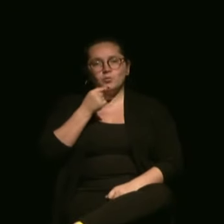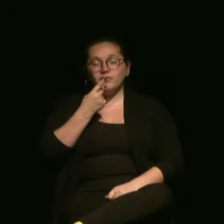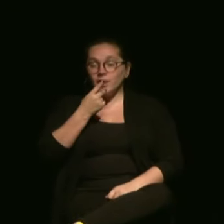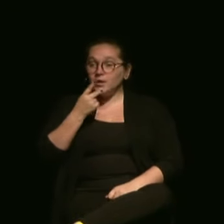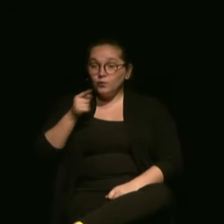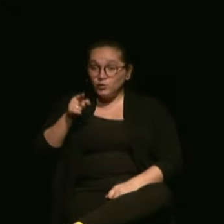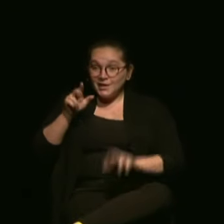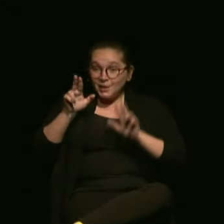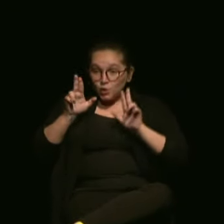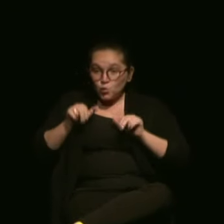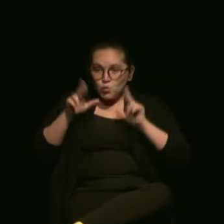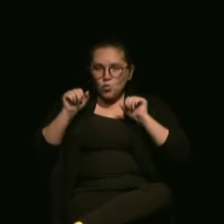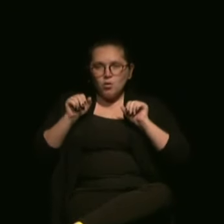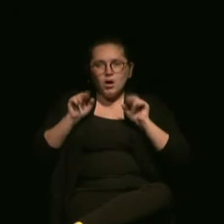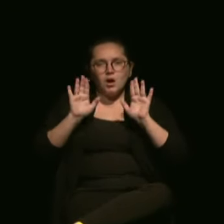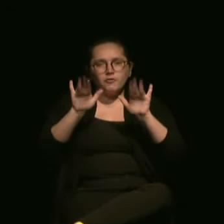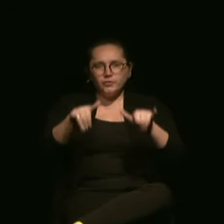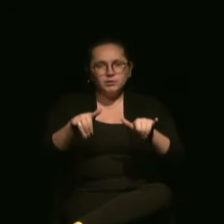ninguém.